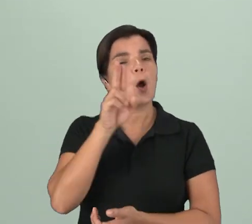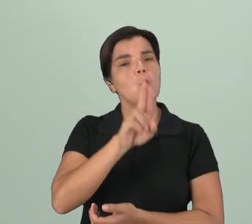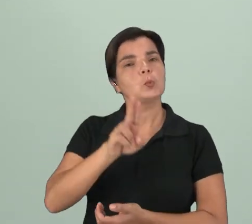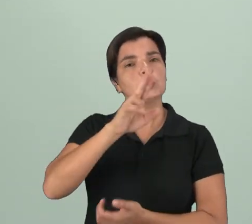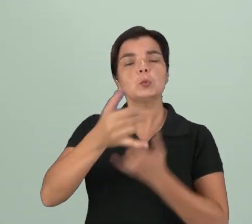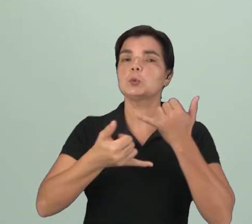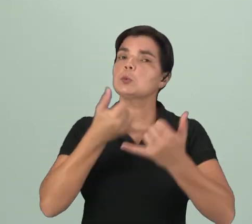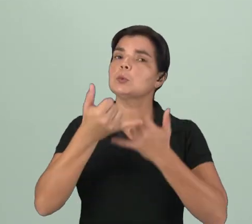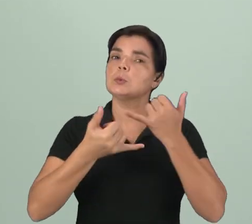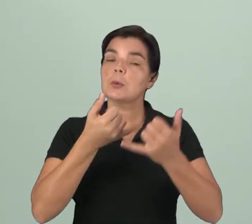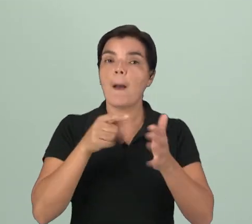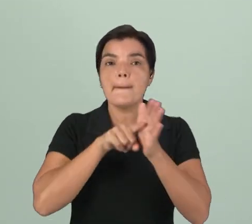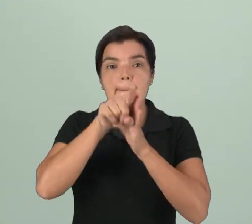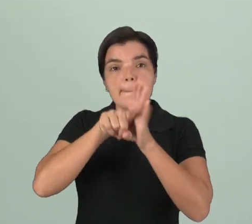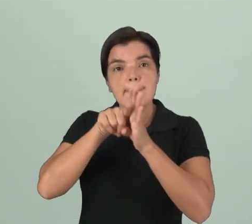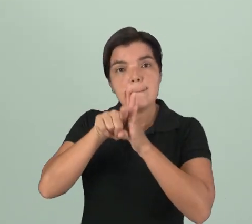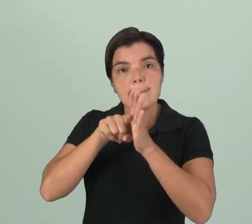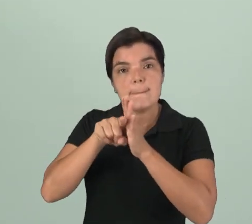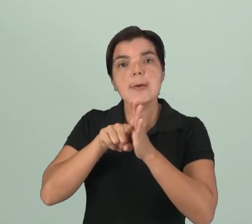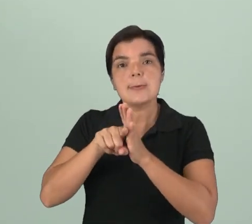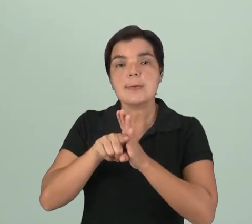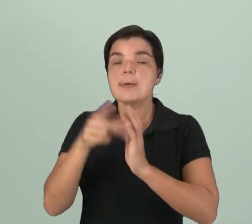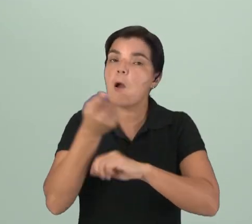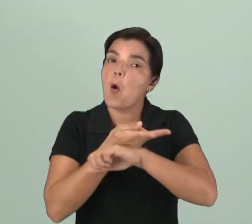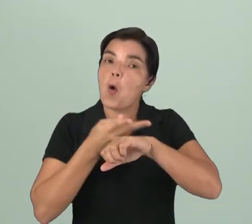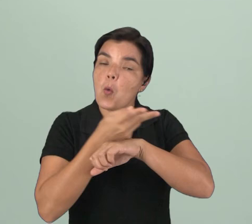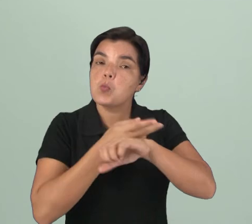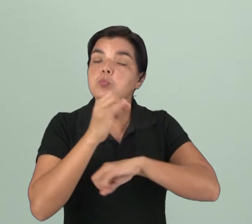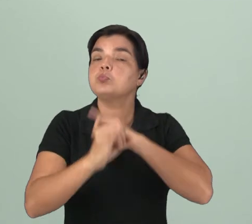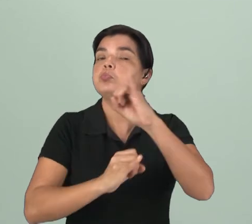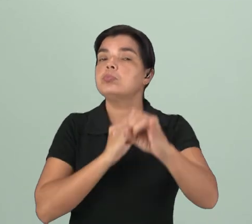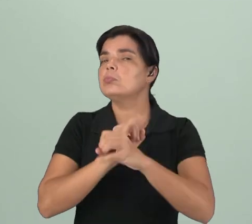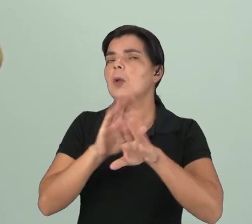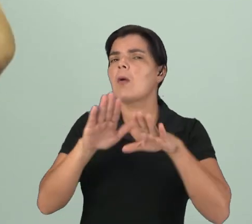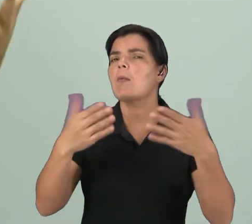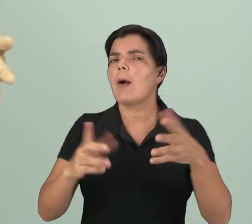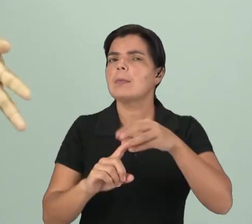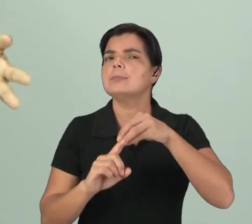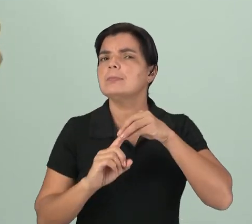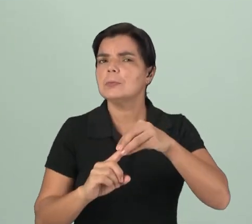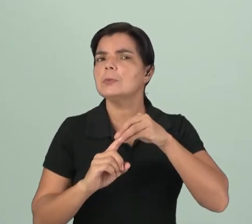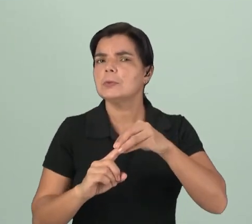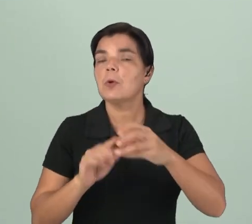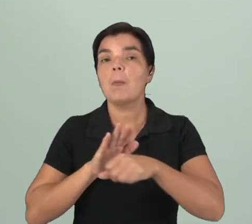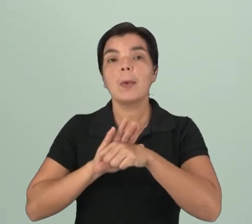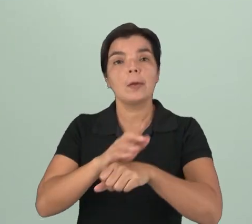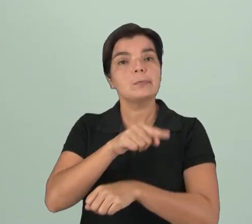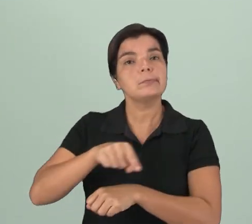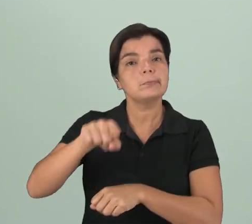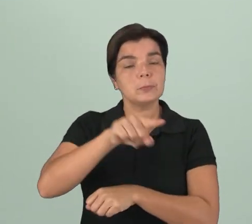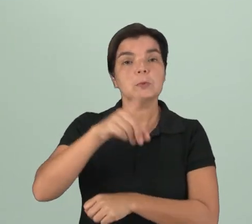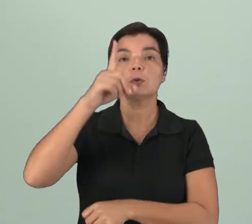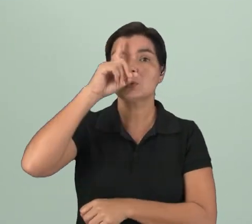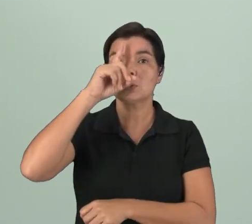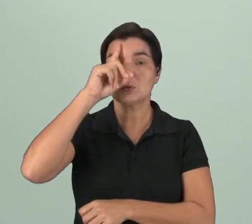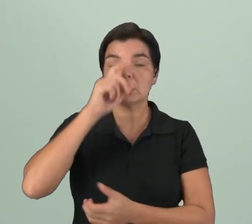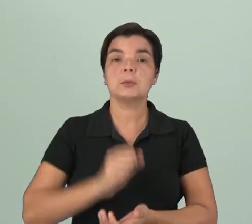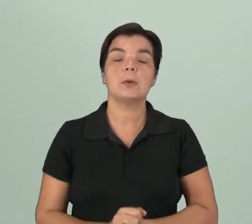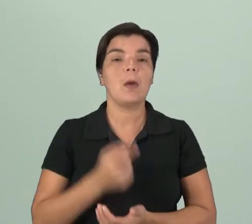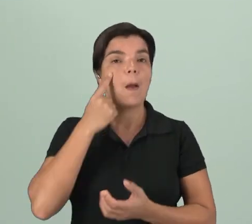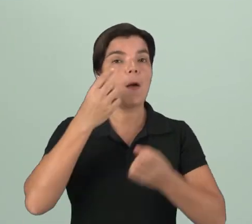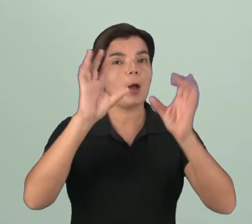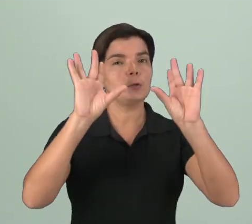jogo e vai procurar na internet qual o benefício que ele traz para você, para o seu cotidiano.